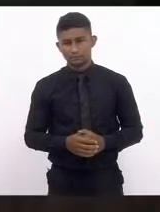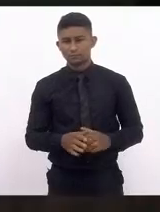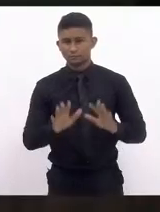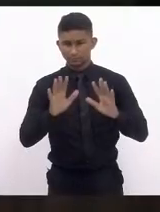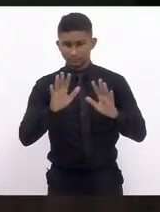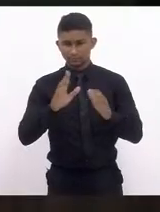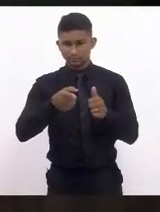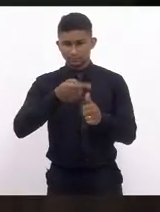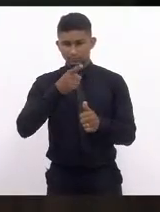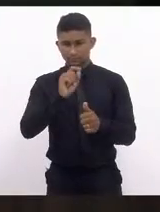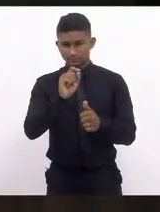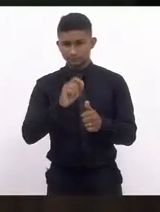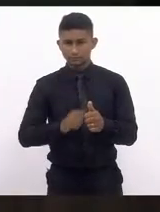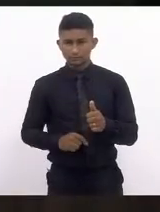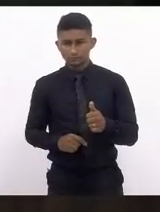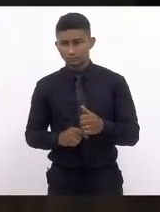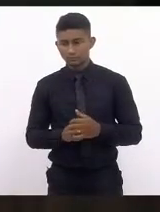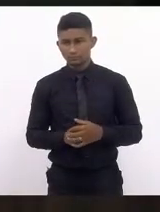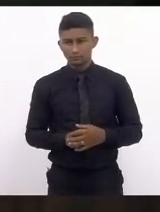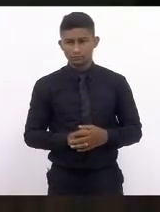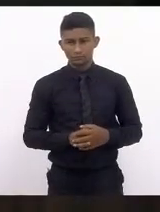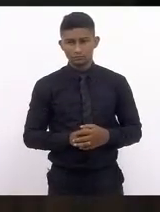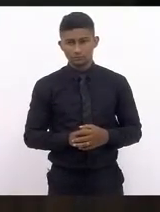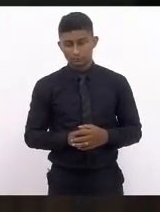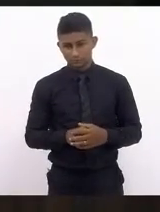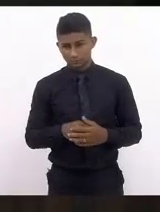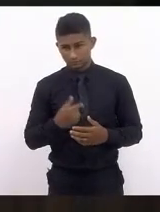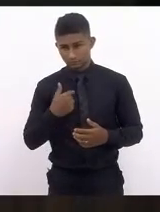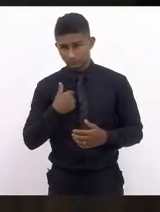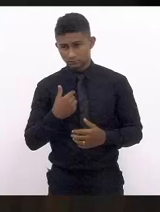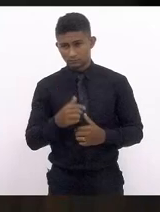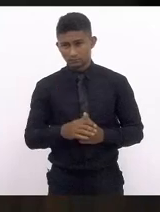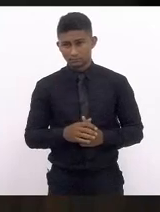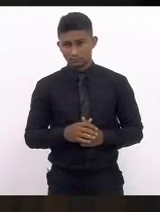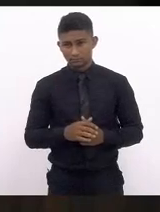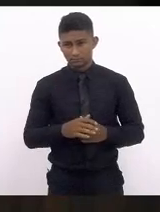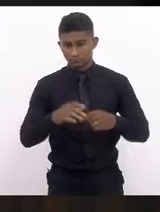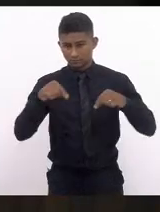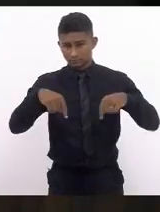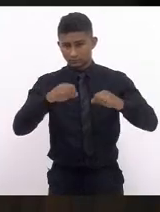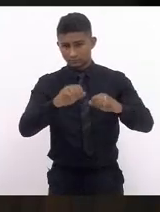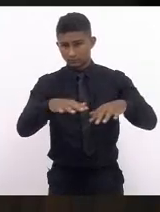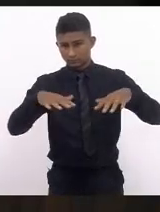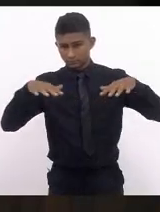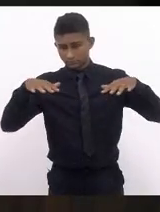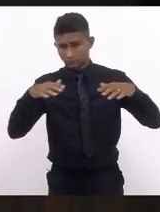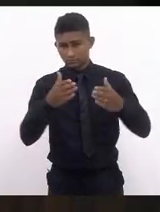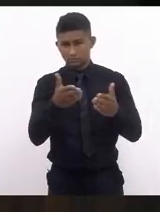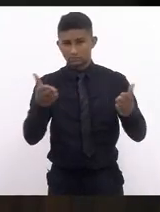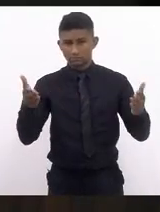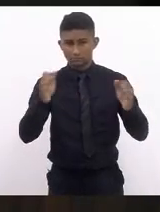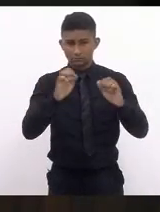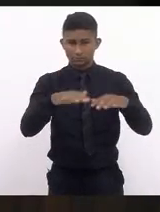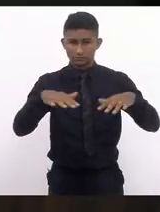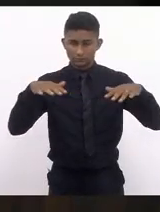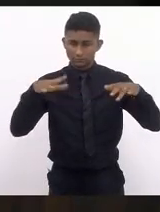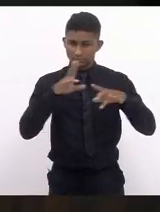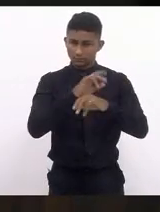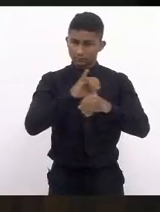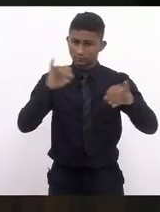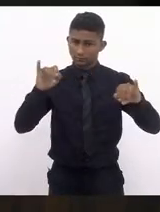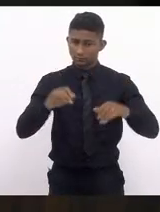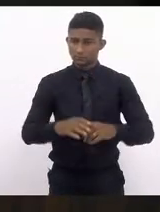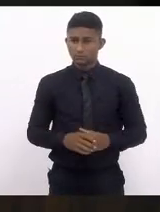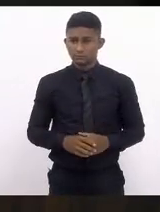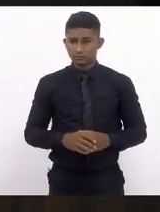1º e eu quero chamar atenção do plenário quero chamar atenção do plenário